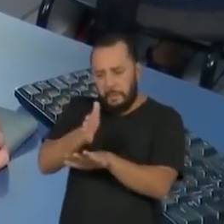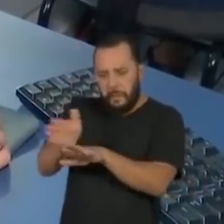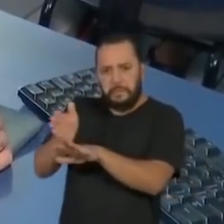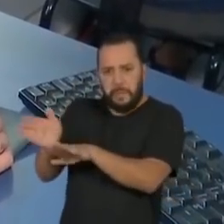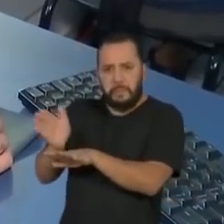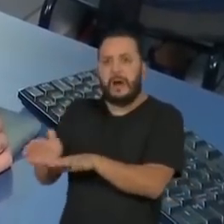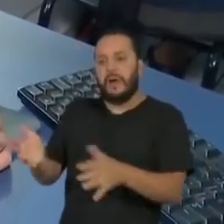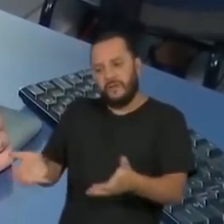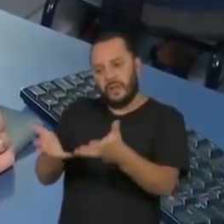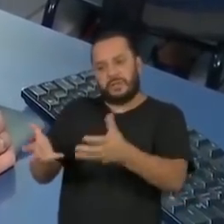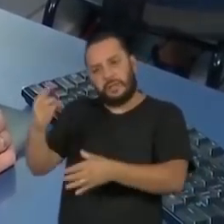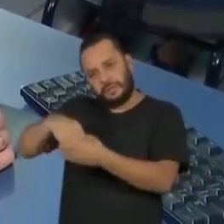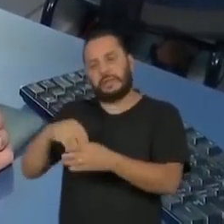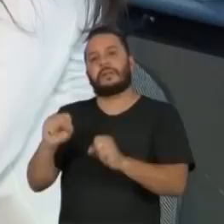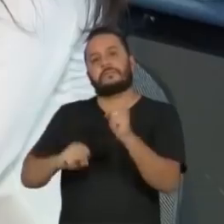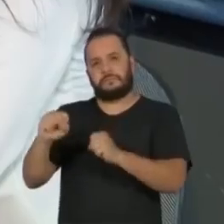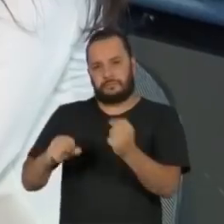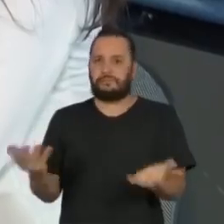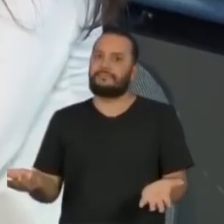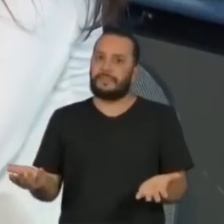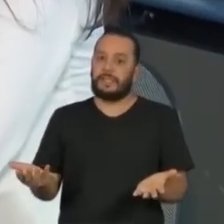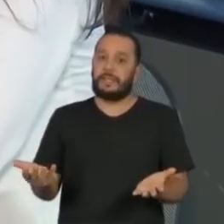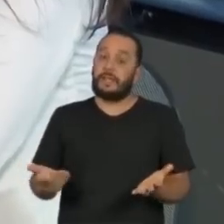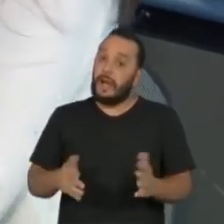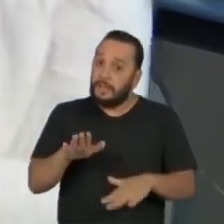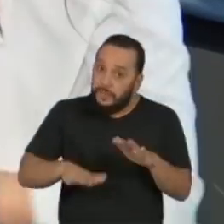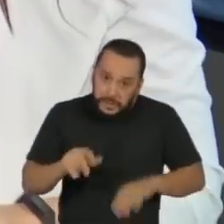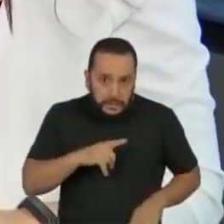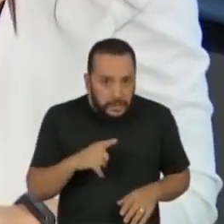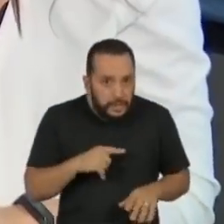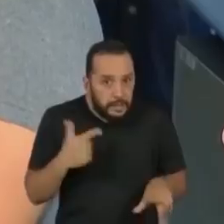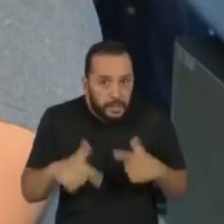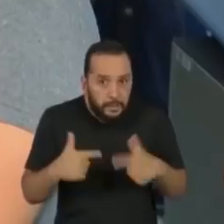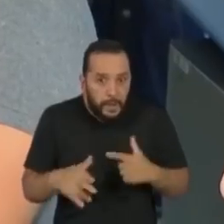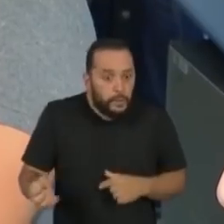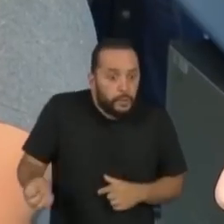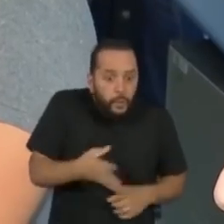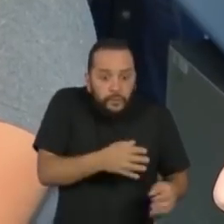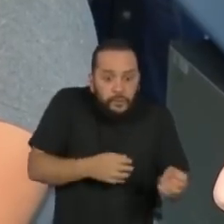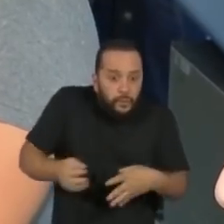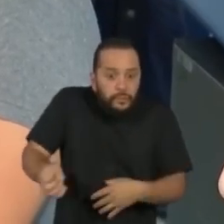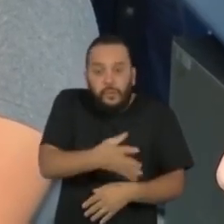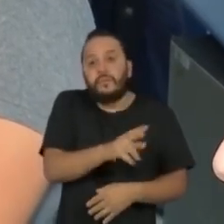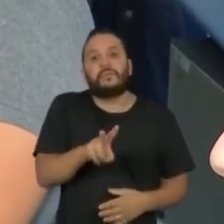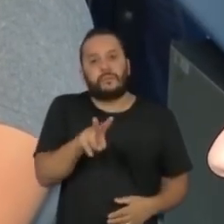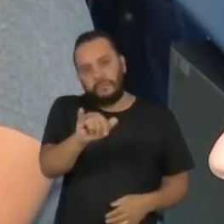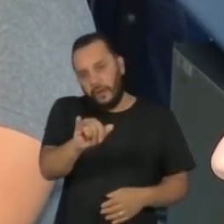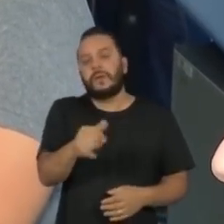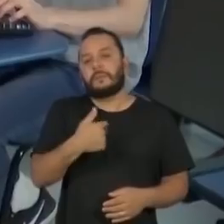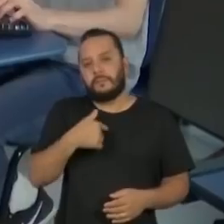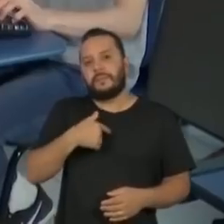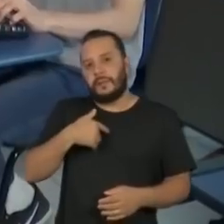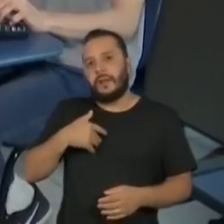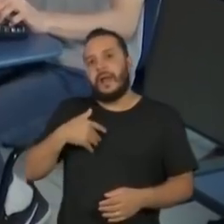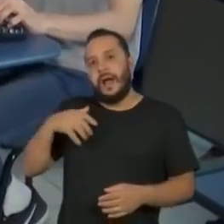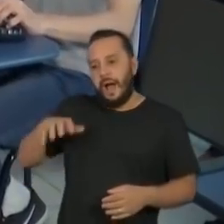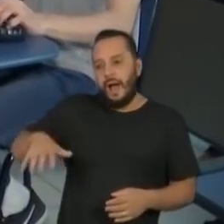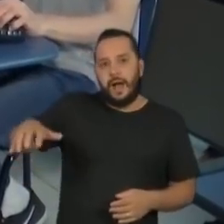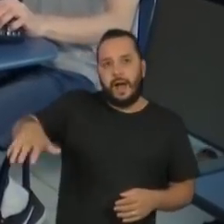ter profissões que a gente nem pensava hoje em dia e que vai relacionar áreas diferentes